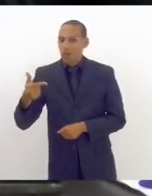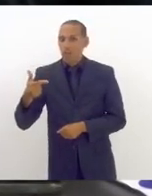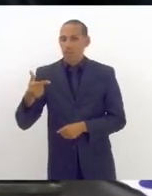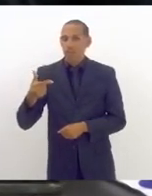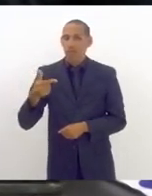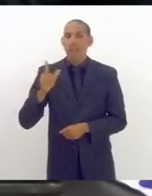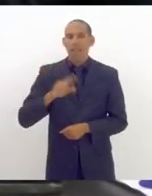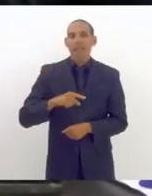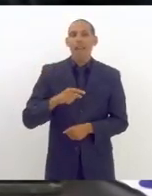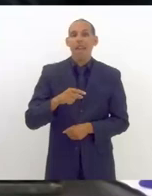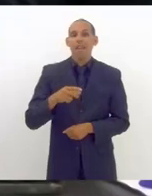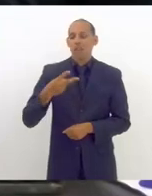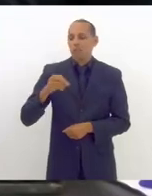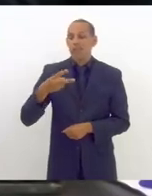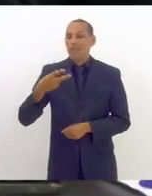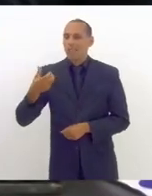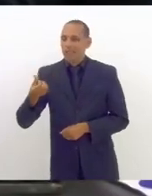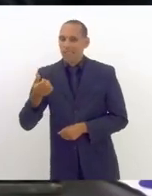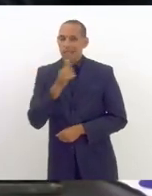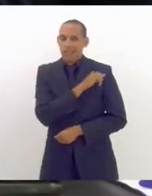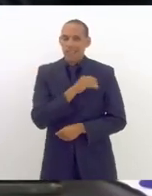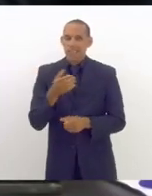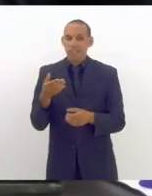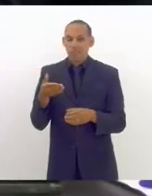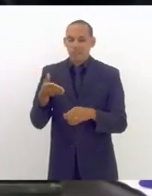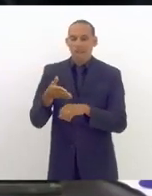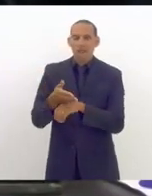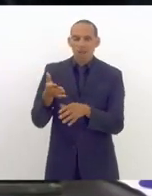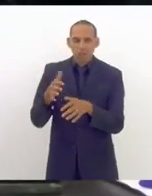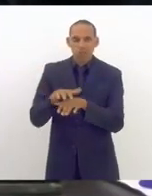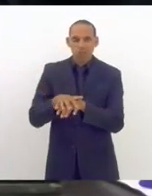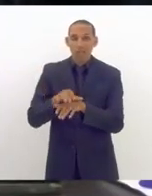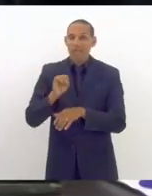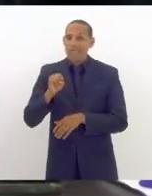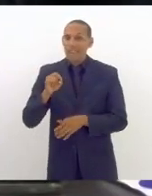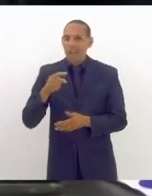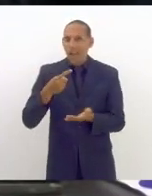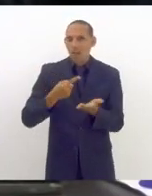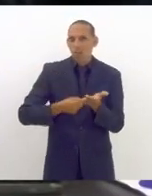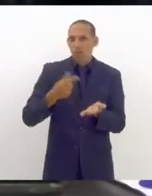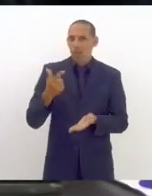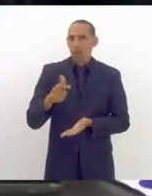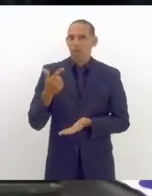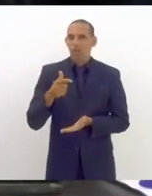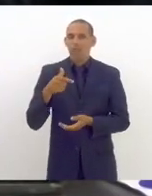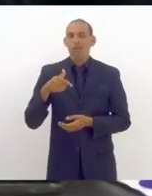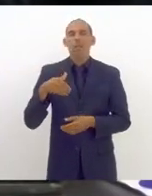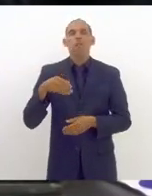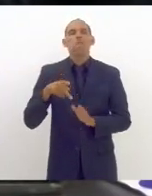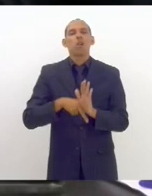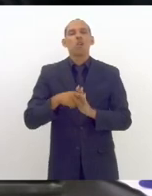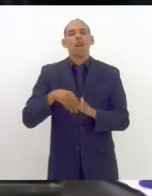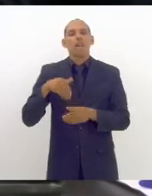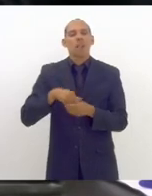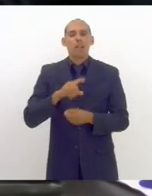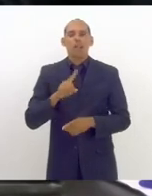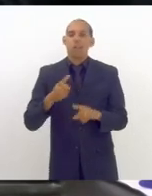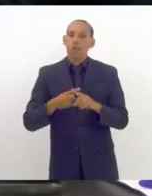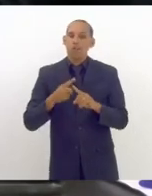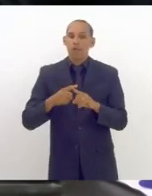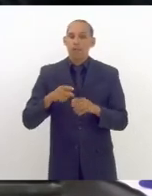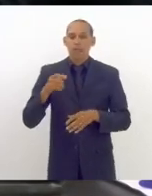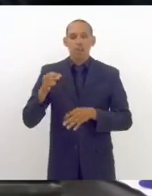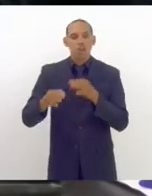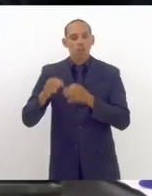Rio sem o acordo de incluir o Rio a gente não vota esse projeto porque tem decisão judicial quem conhece